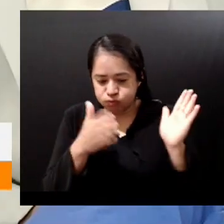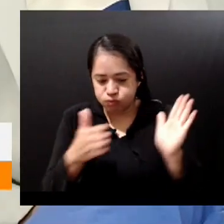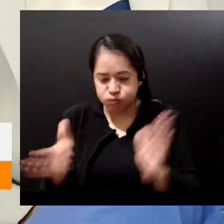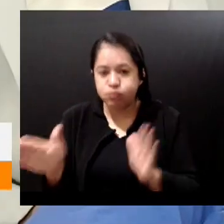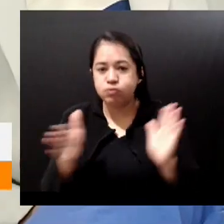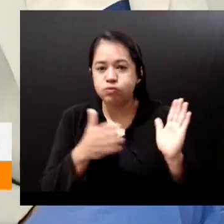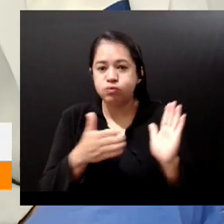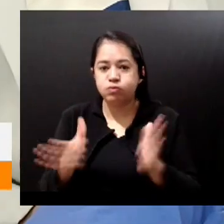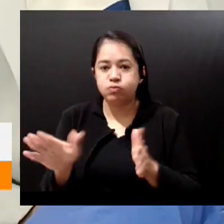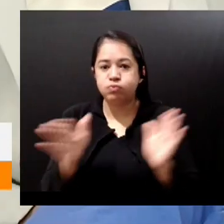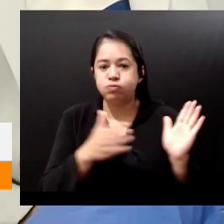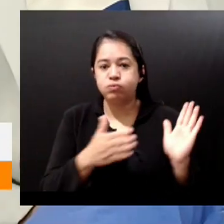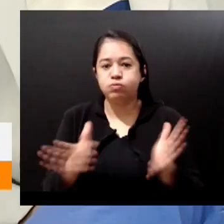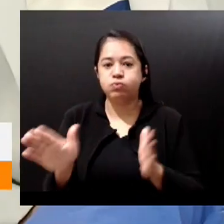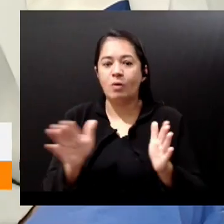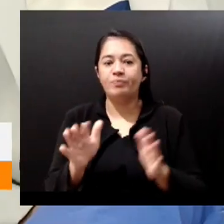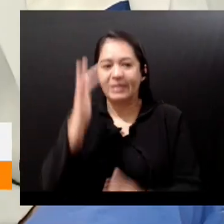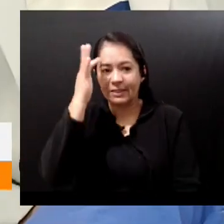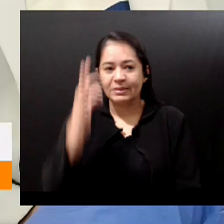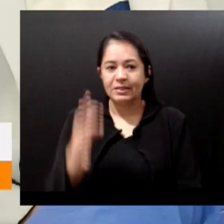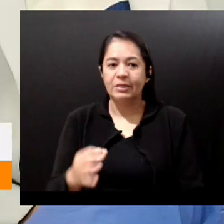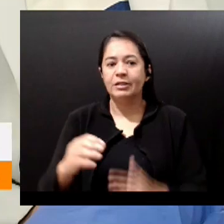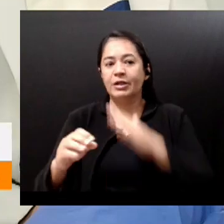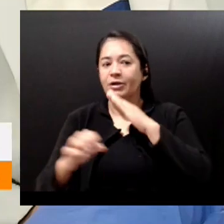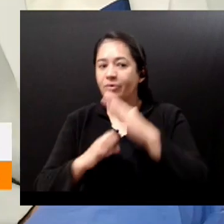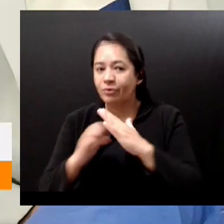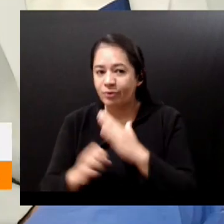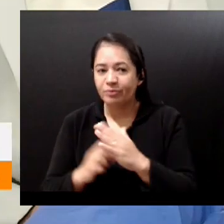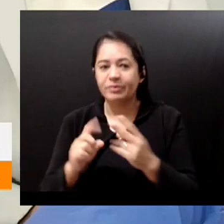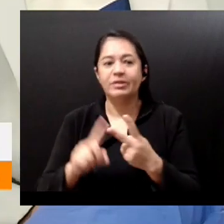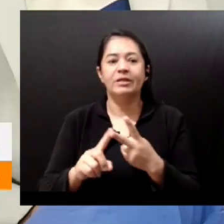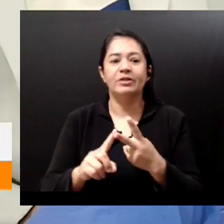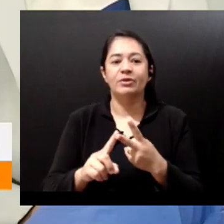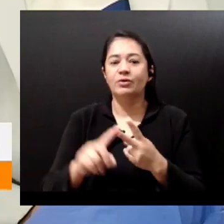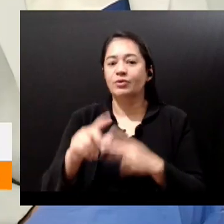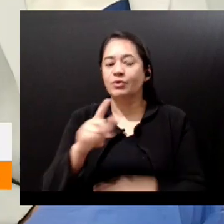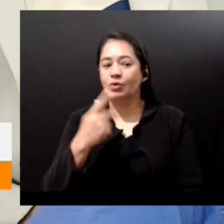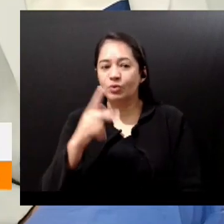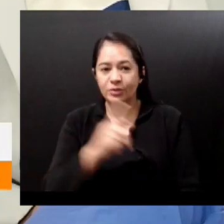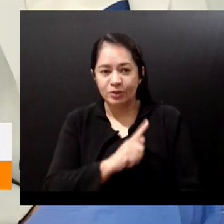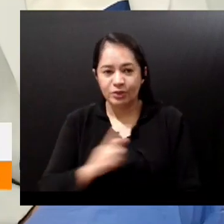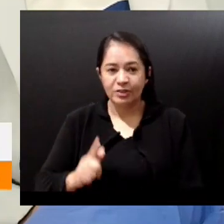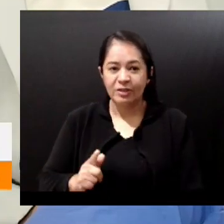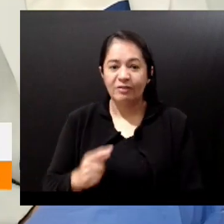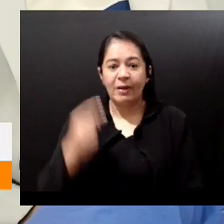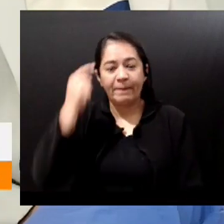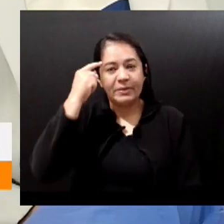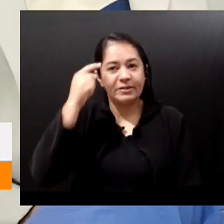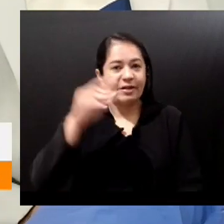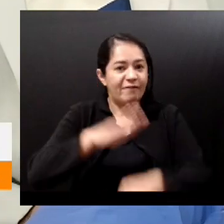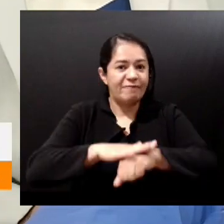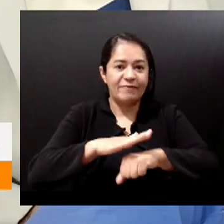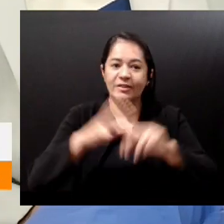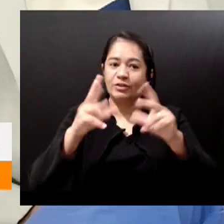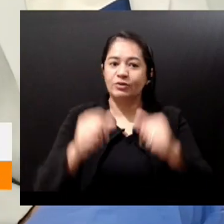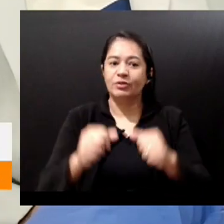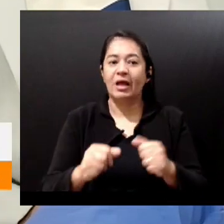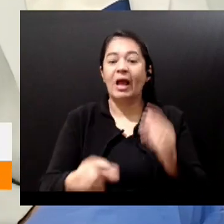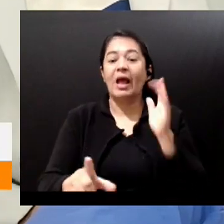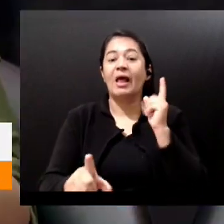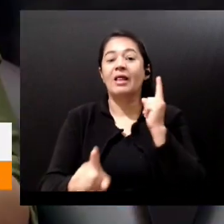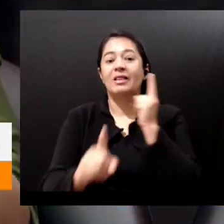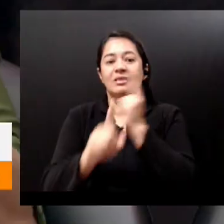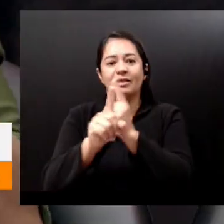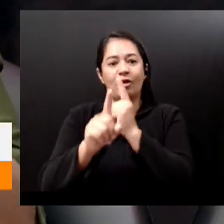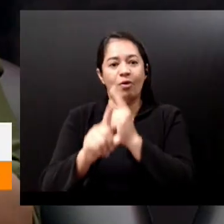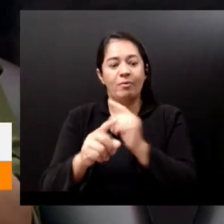ter certeza que o empresário, o seu gerente, você mesmo vai pensar em fazer de tudo, e aí vale a pena descobrir qual é a regra daquela empresa.